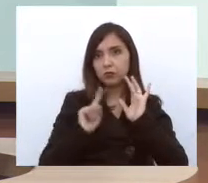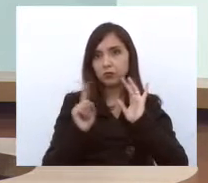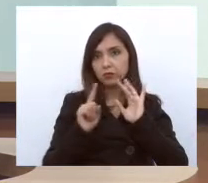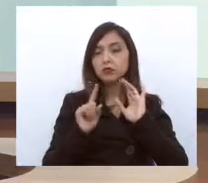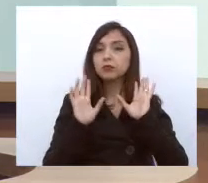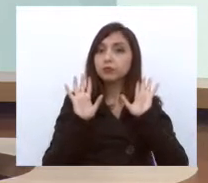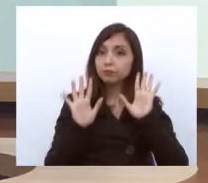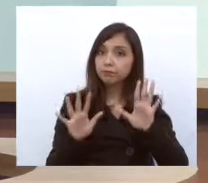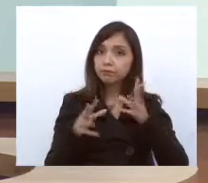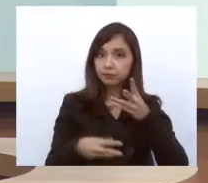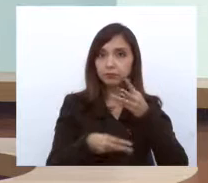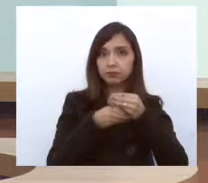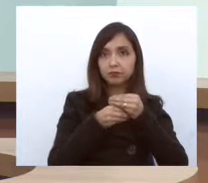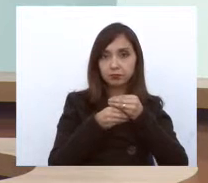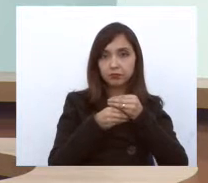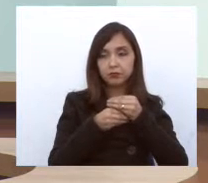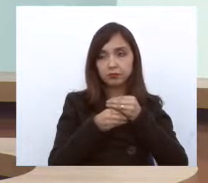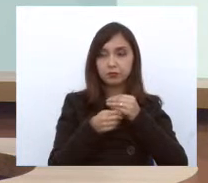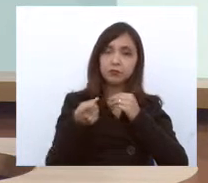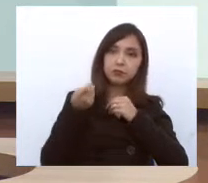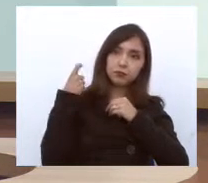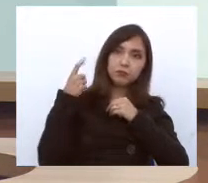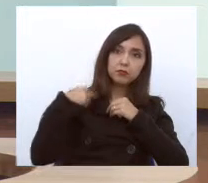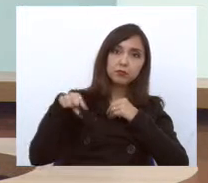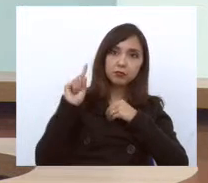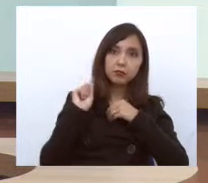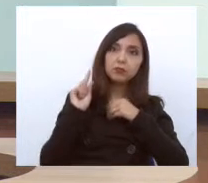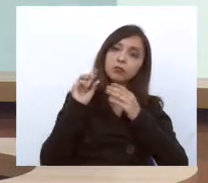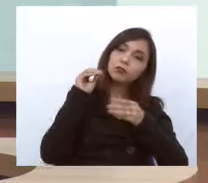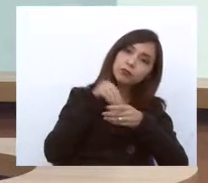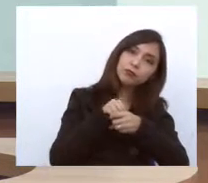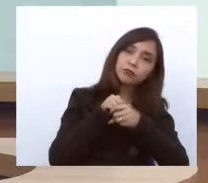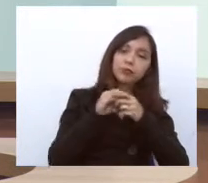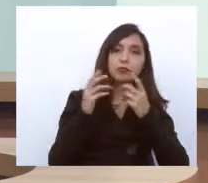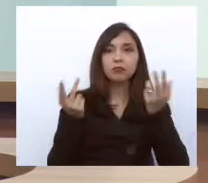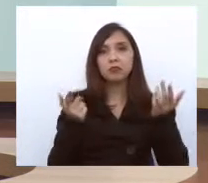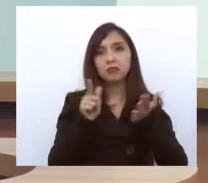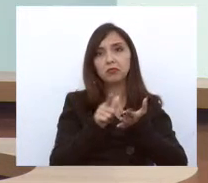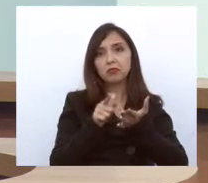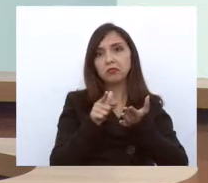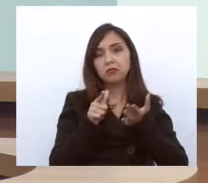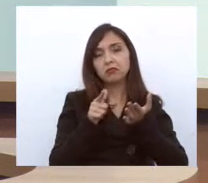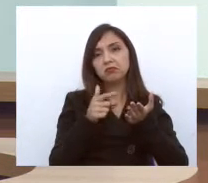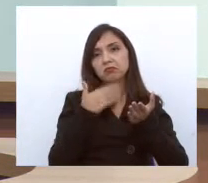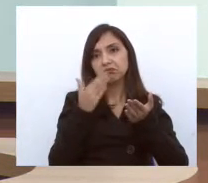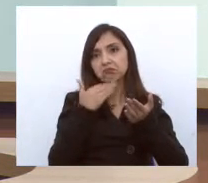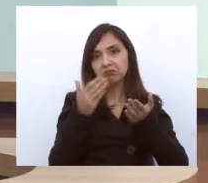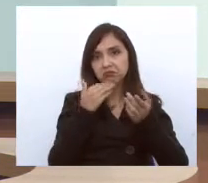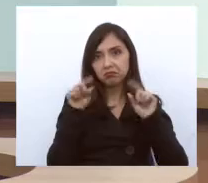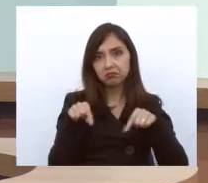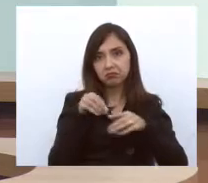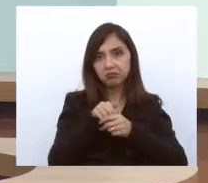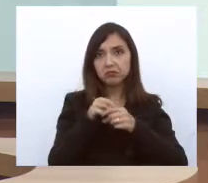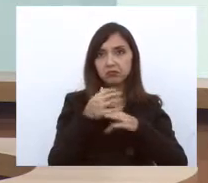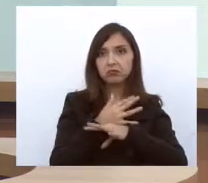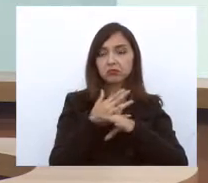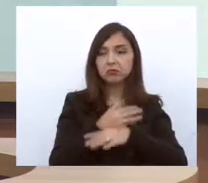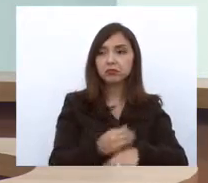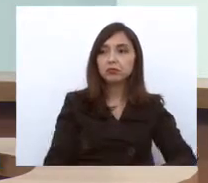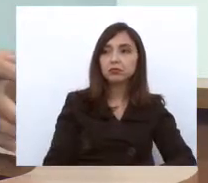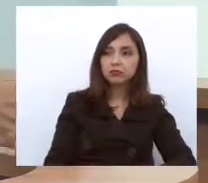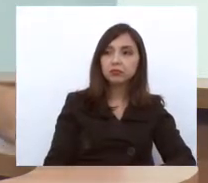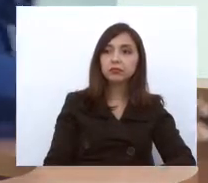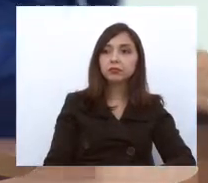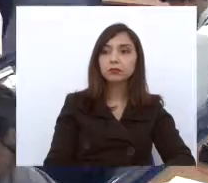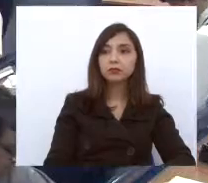deveria haver uma emenda ao projeto anterior, sob pena a gente votar algo que não vai ter qualquer eficácia dentro da nossa cidade. É isso.